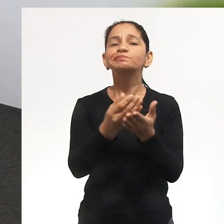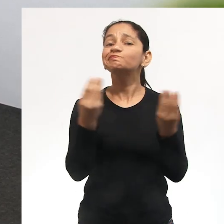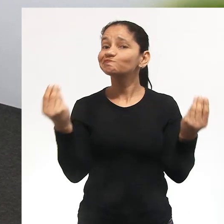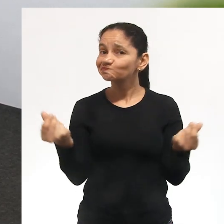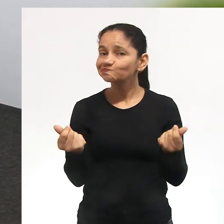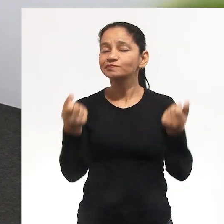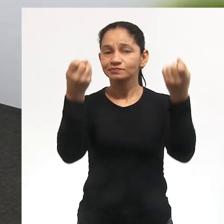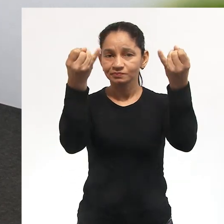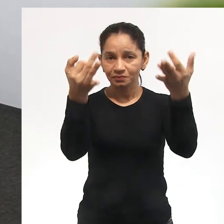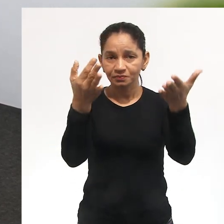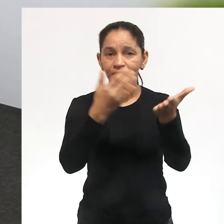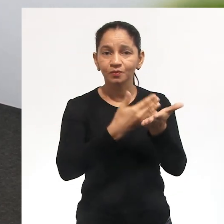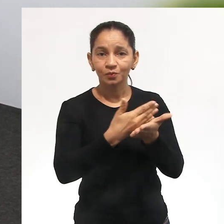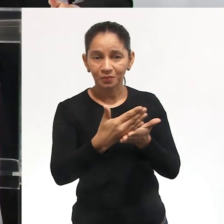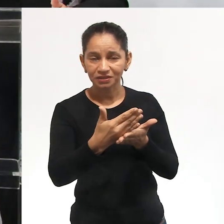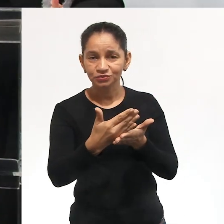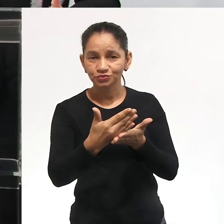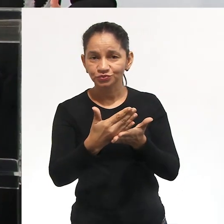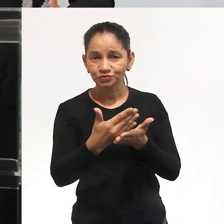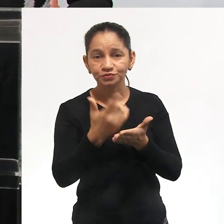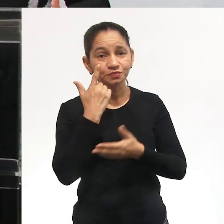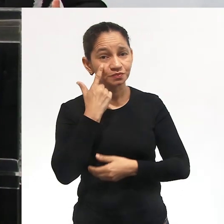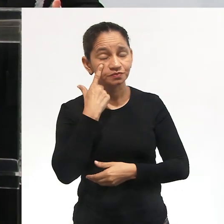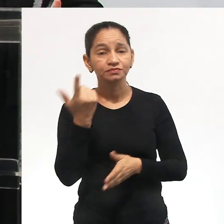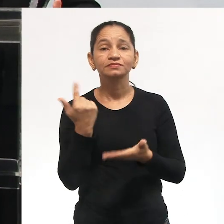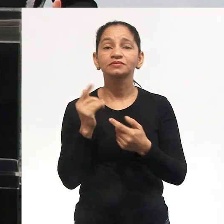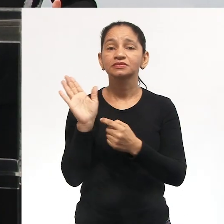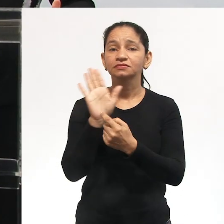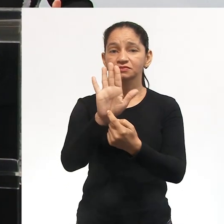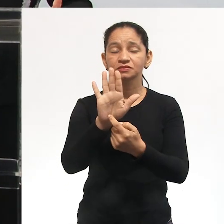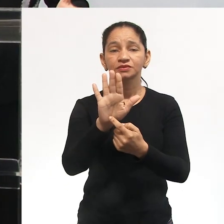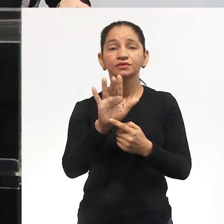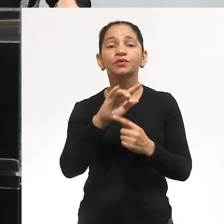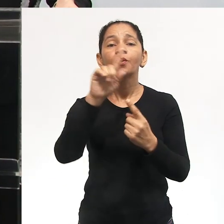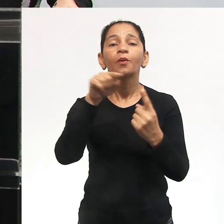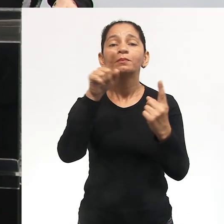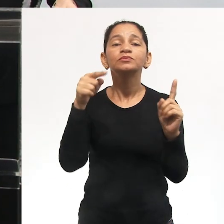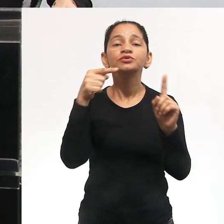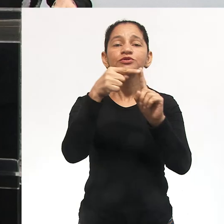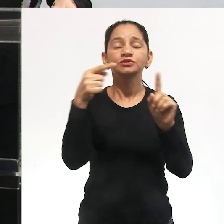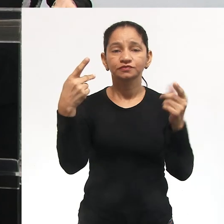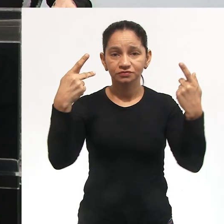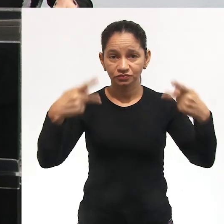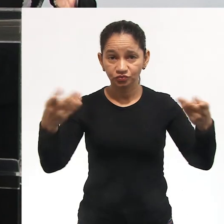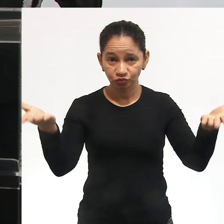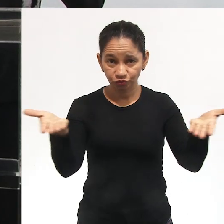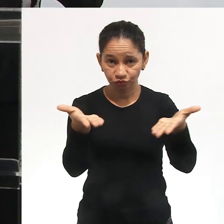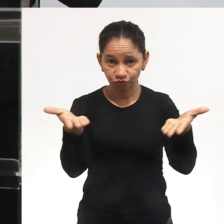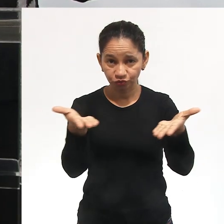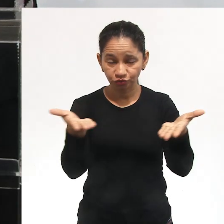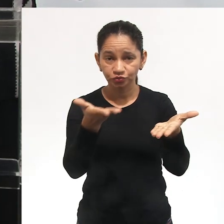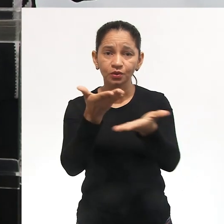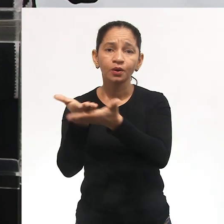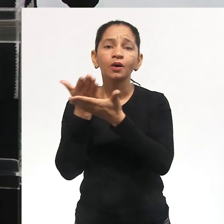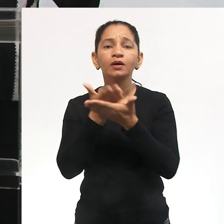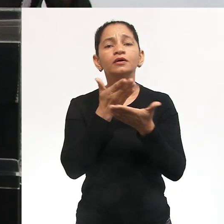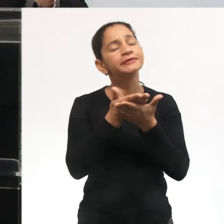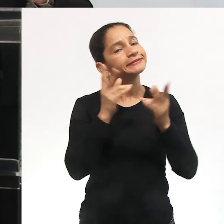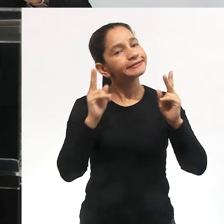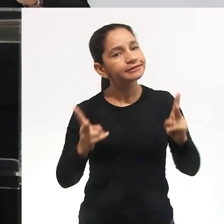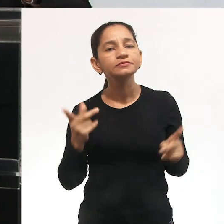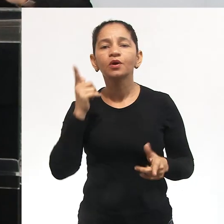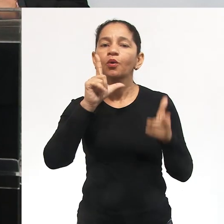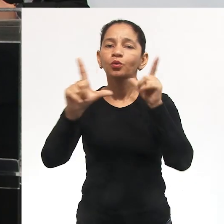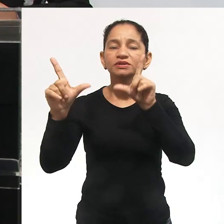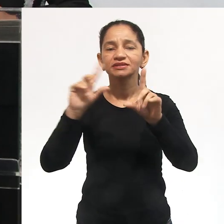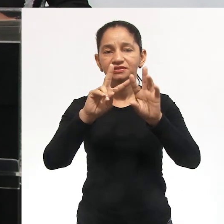falar dessa aula de hoje, eu vou te apresentar o objetivo que nós temos que alcançar, que nós esperamos